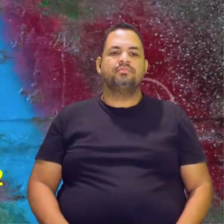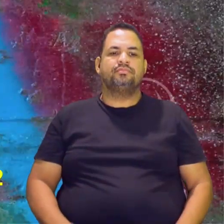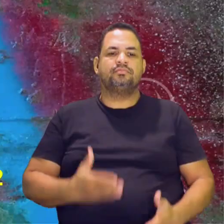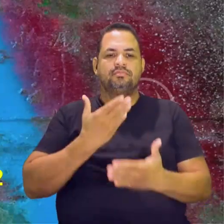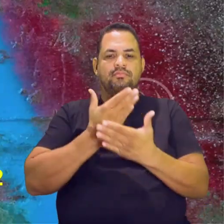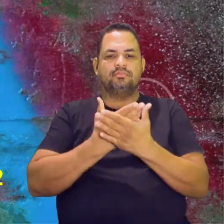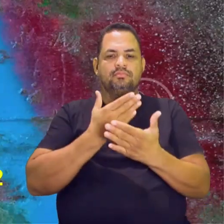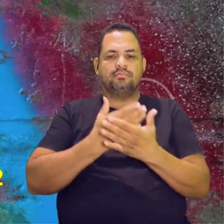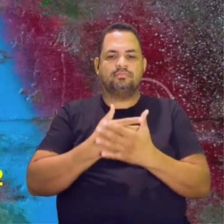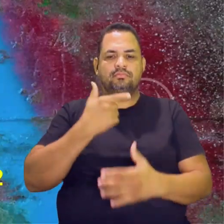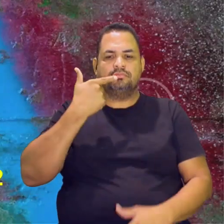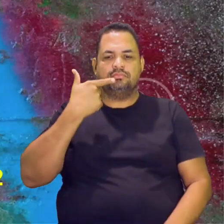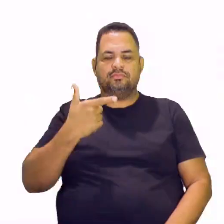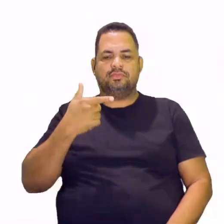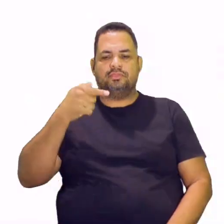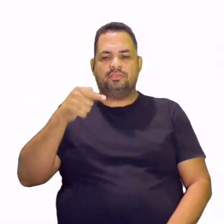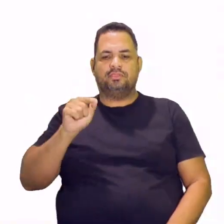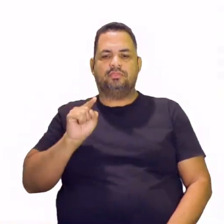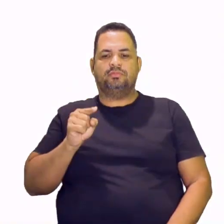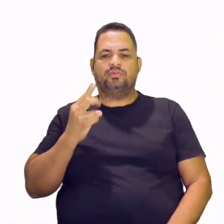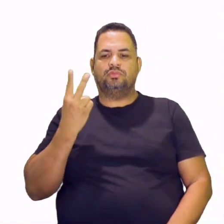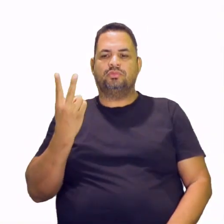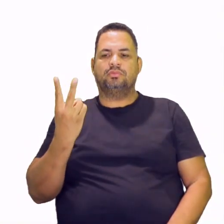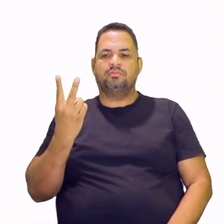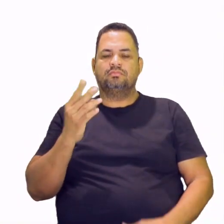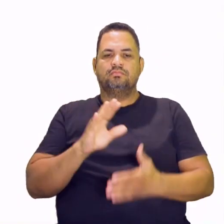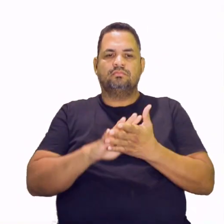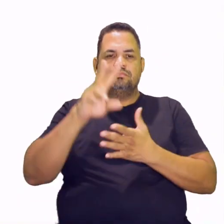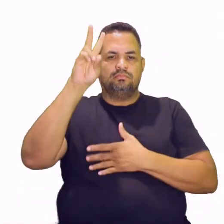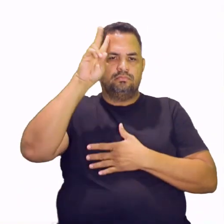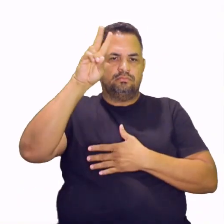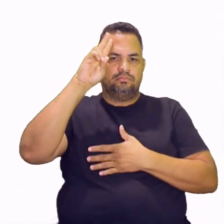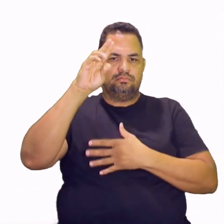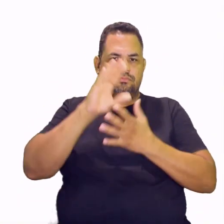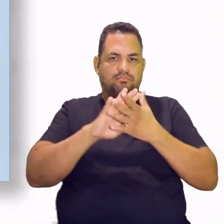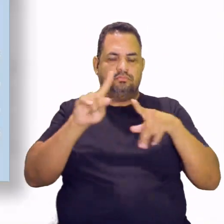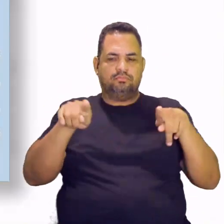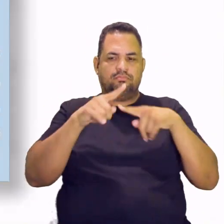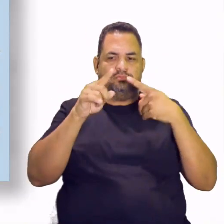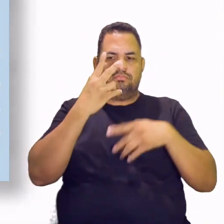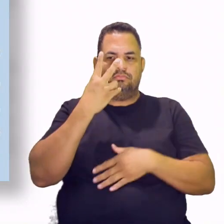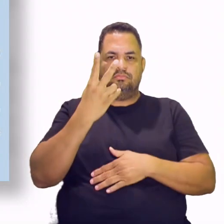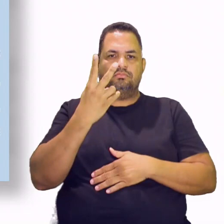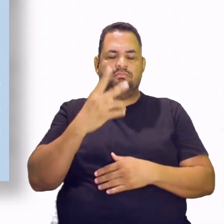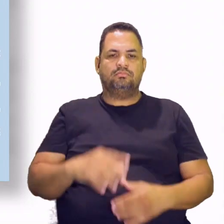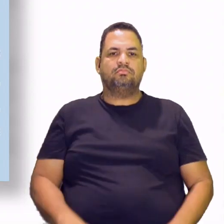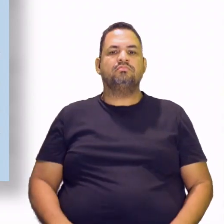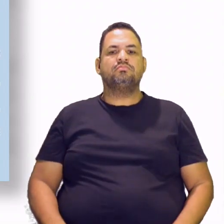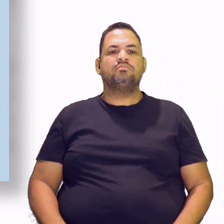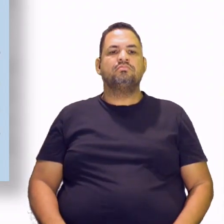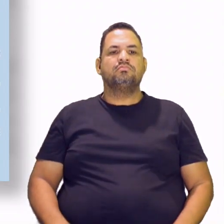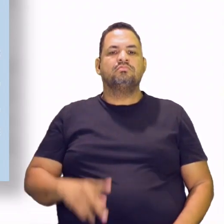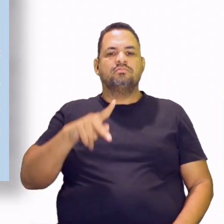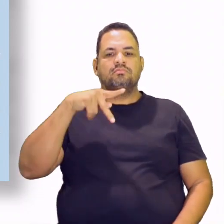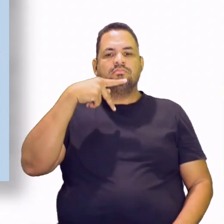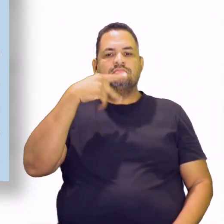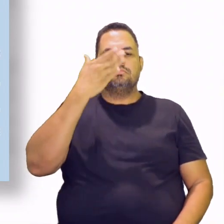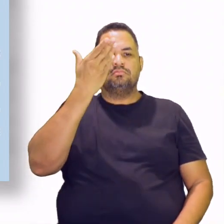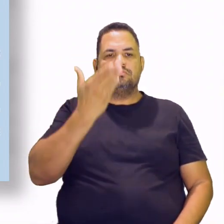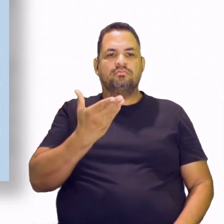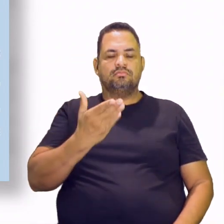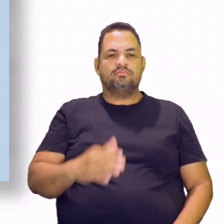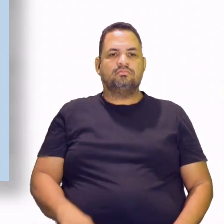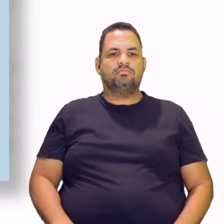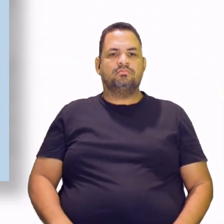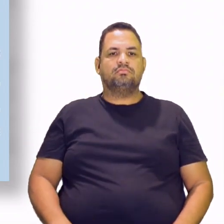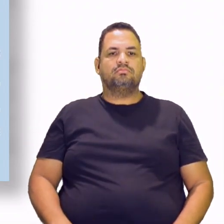aula 27.2, História da Música, parte 2. Então, estudante, falamos um pouco da